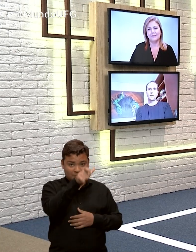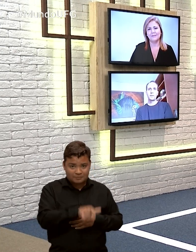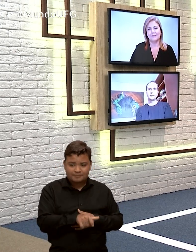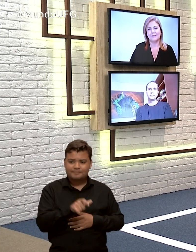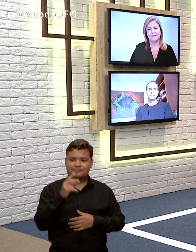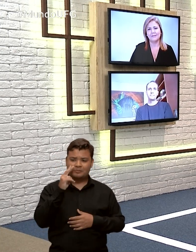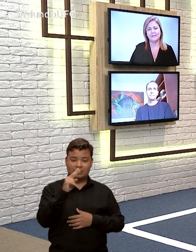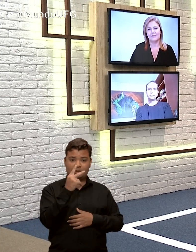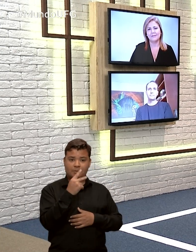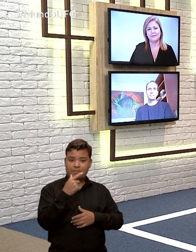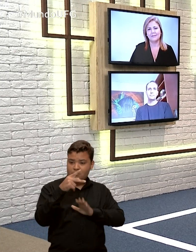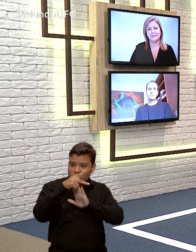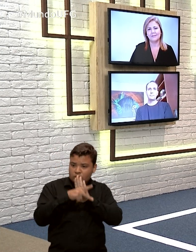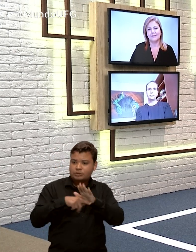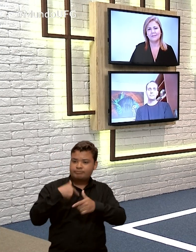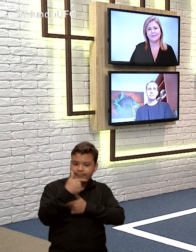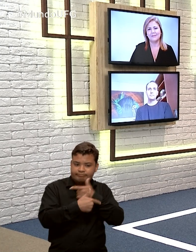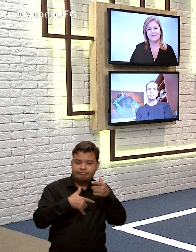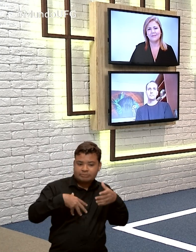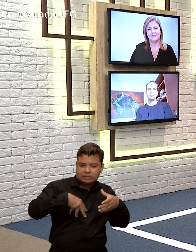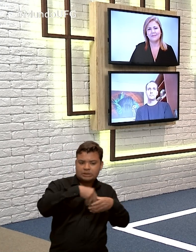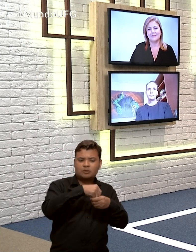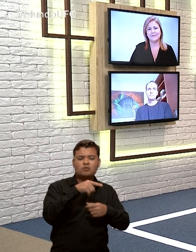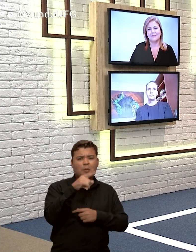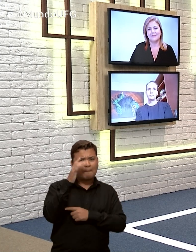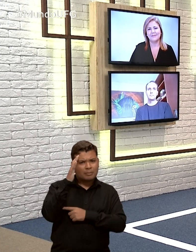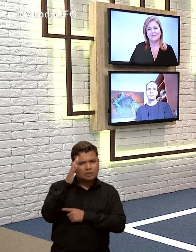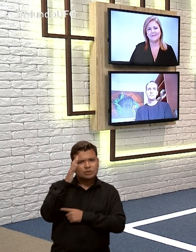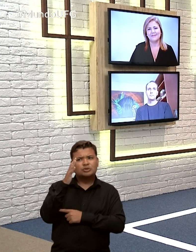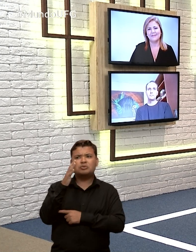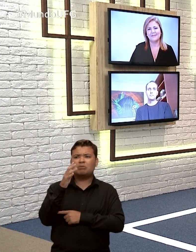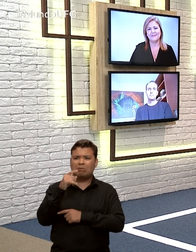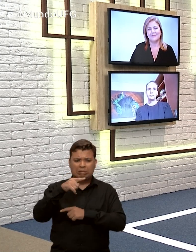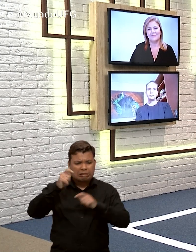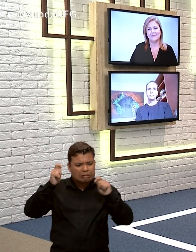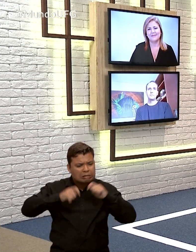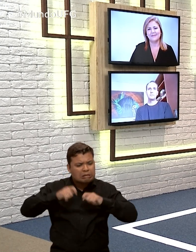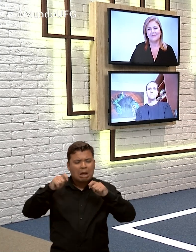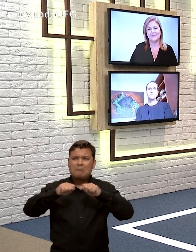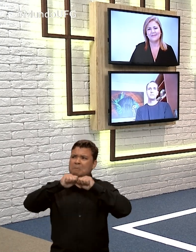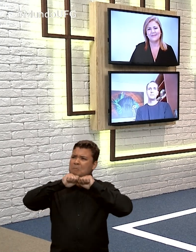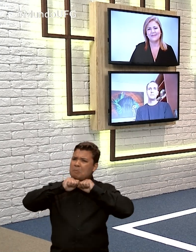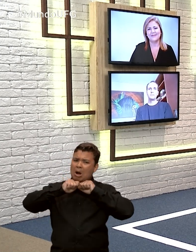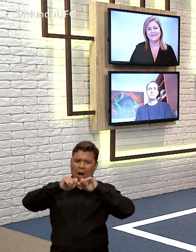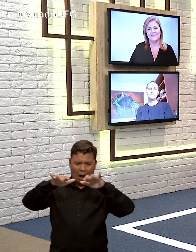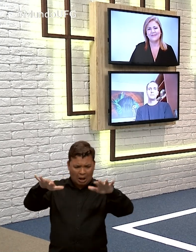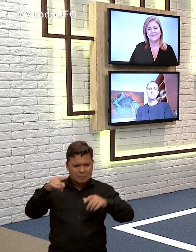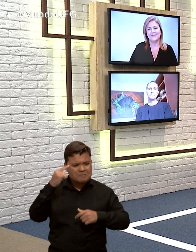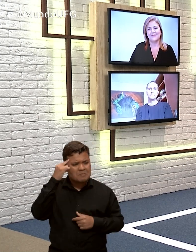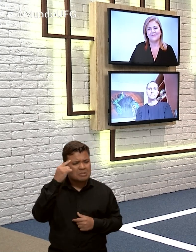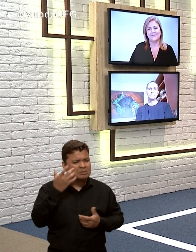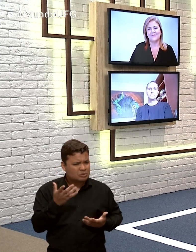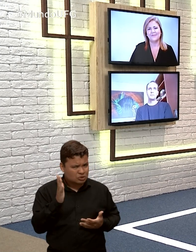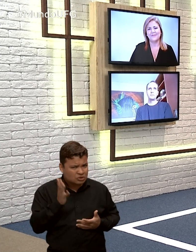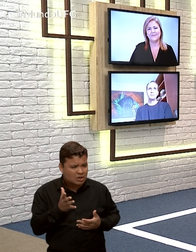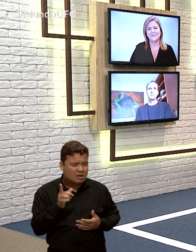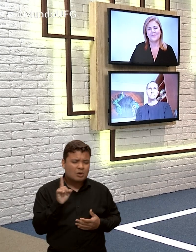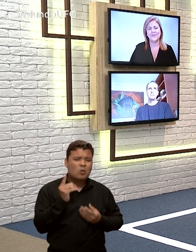um projeto como esse? Você imaginava que chegaria a tamanha repercussão? Como que você percebe tudo